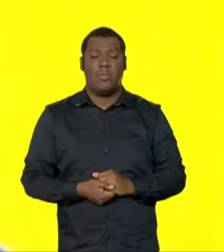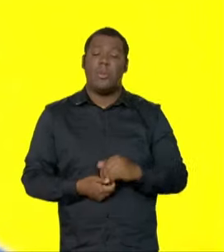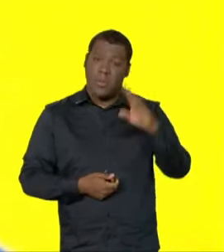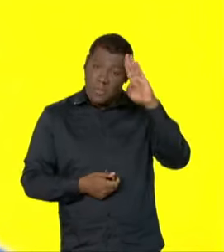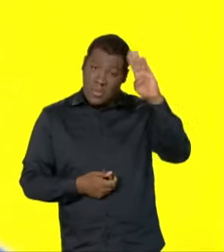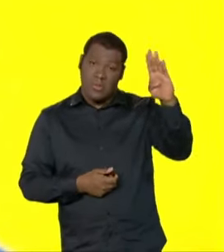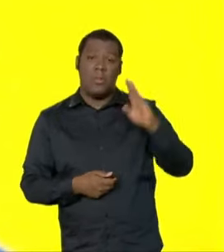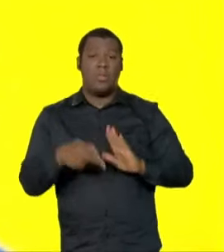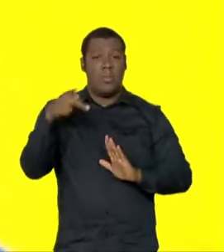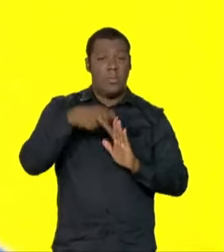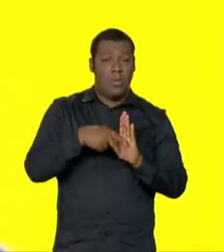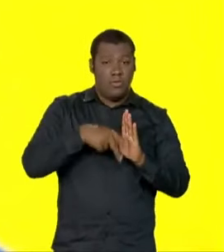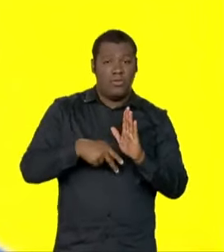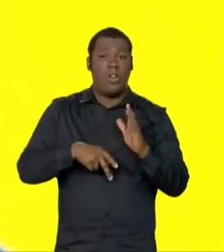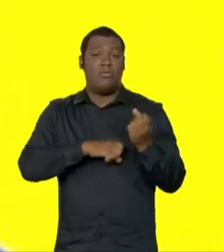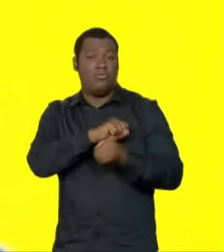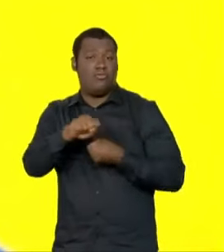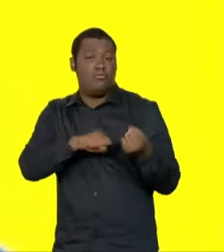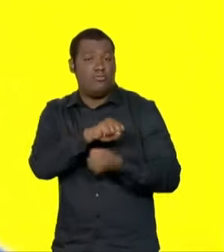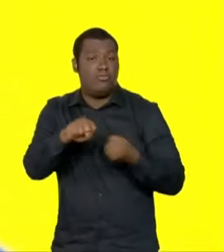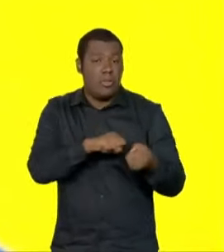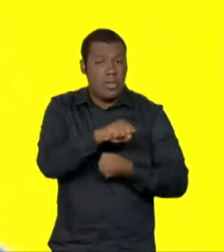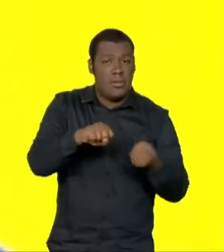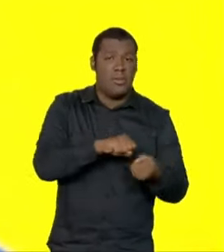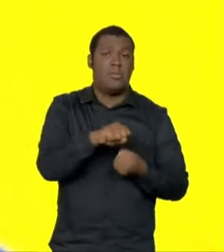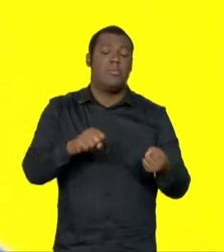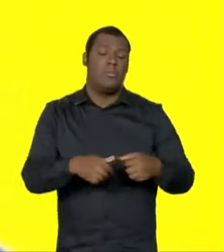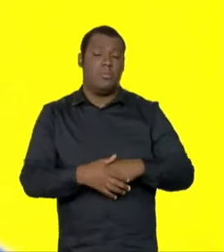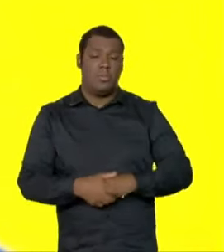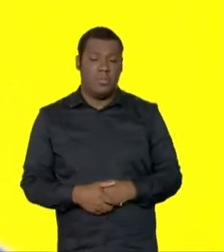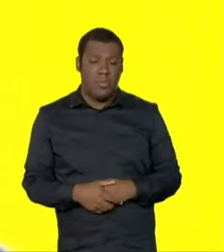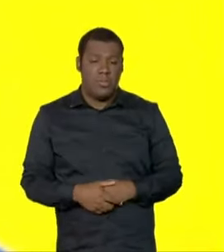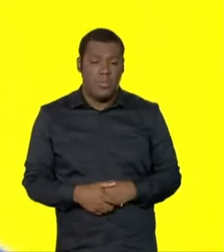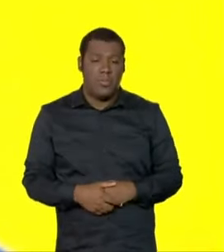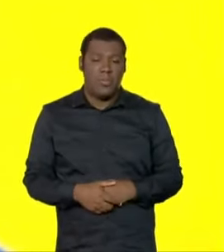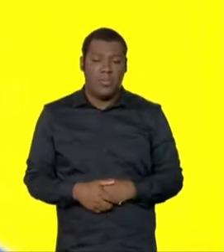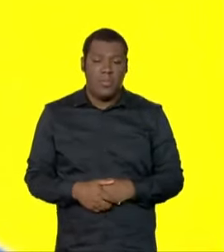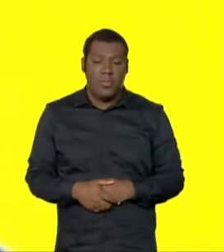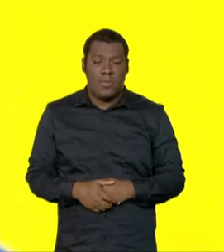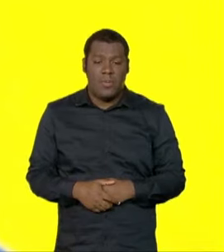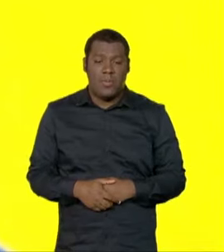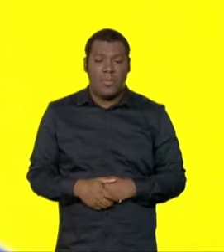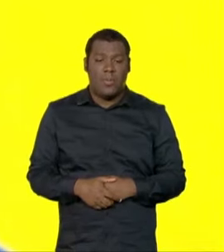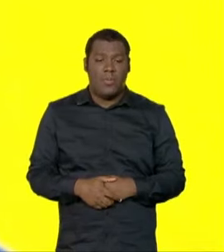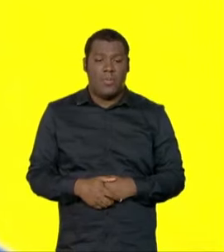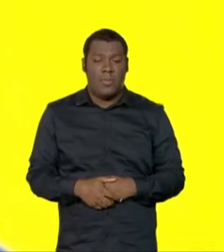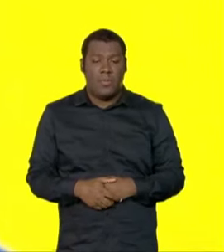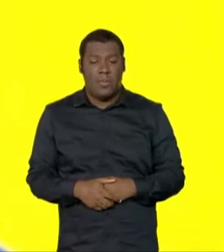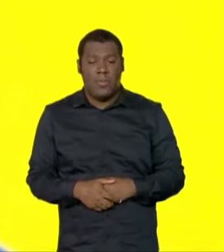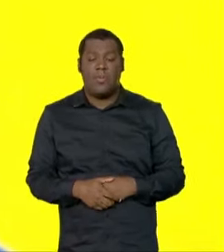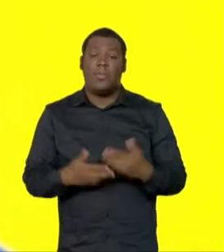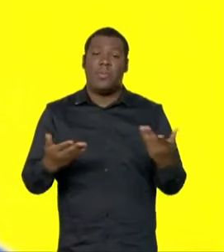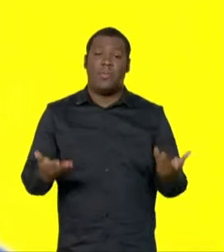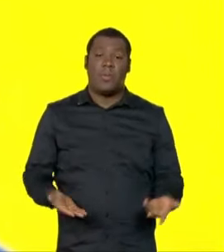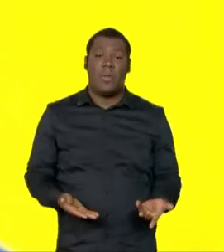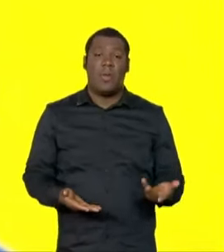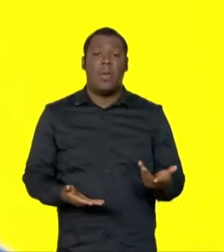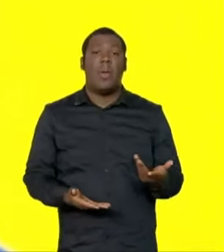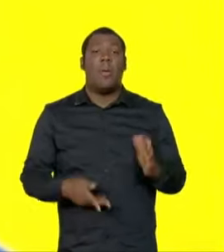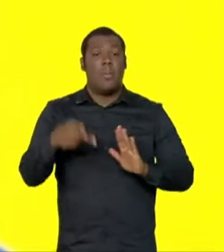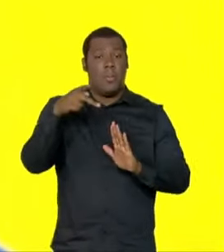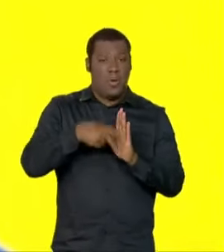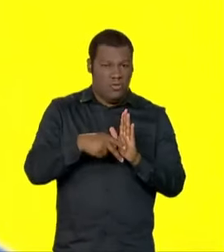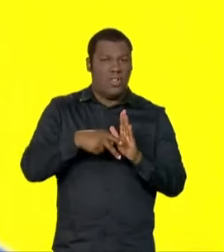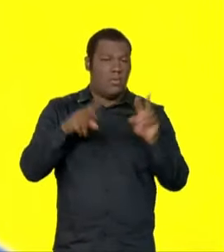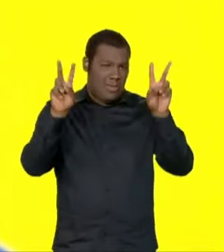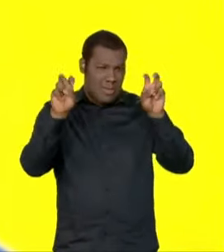em projetos verdes, ambientalmente sustentável, um RED cambial. No eixo do Acredita do primeiro passo, eu